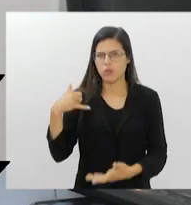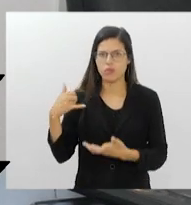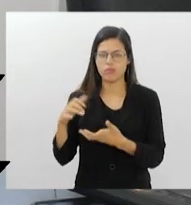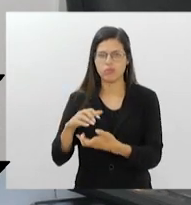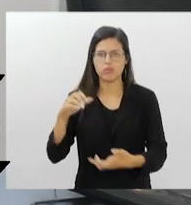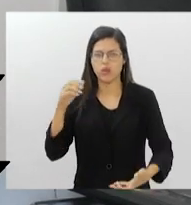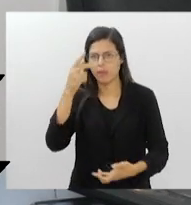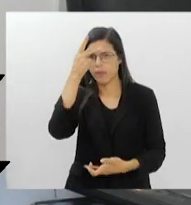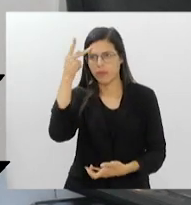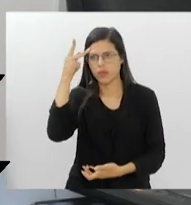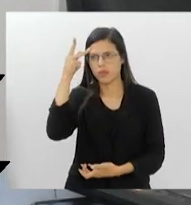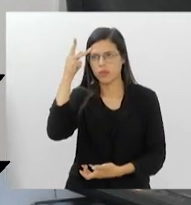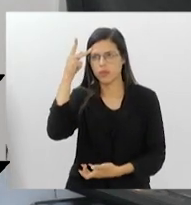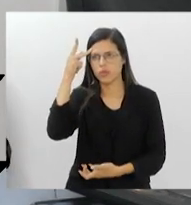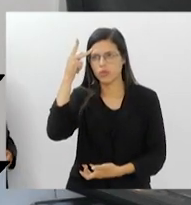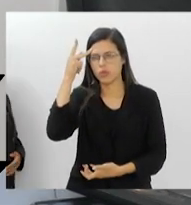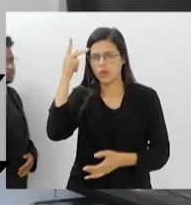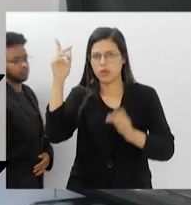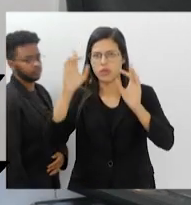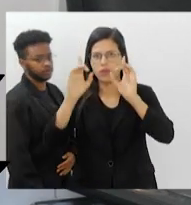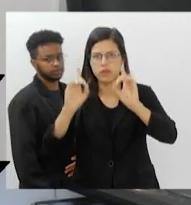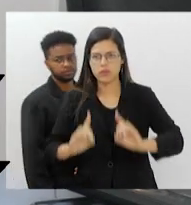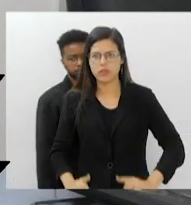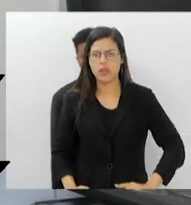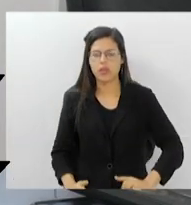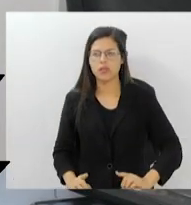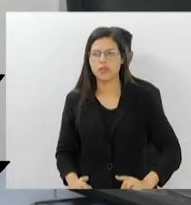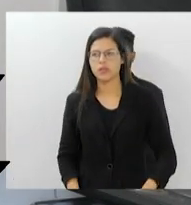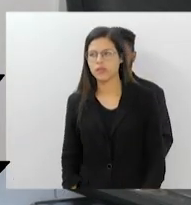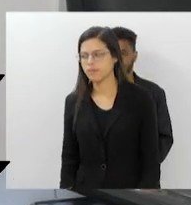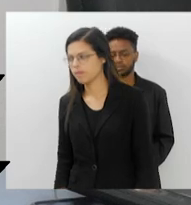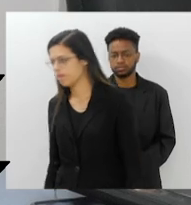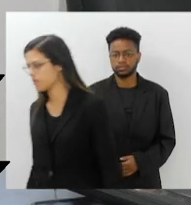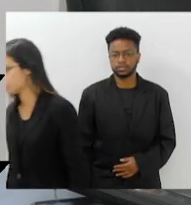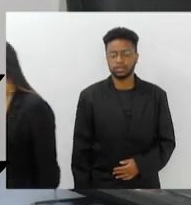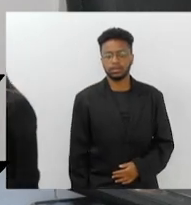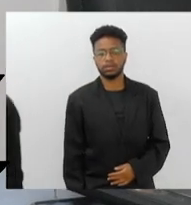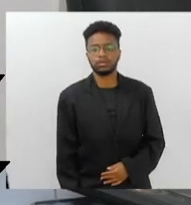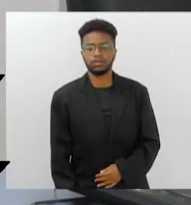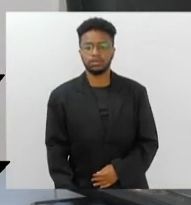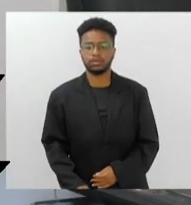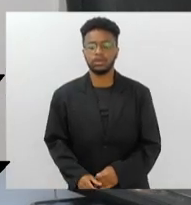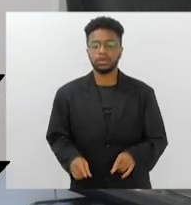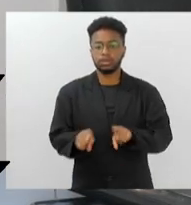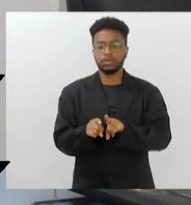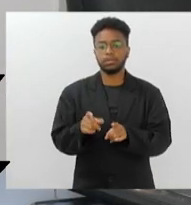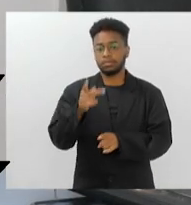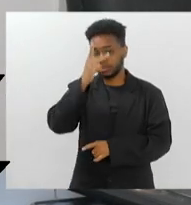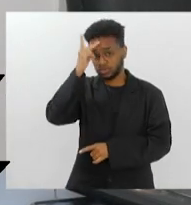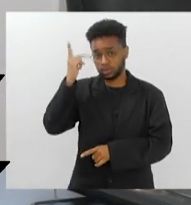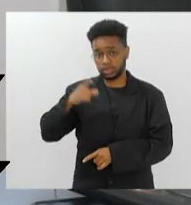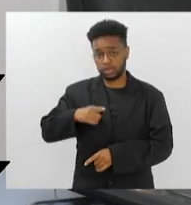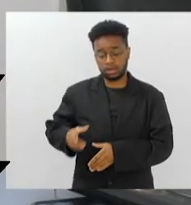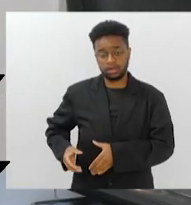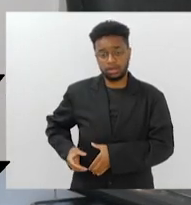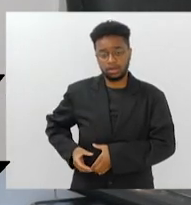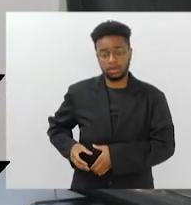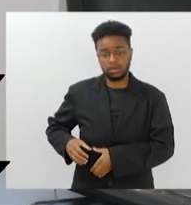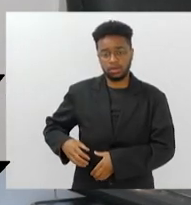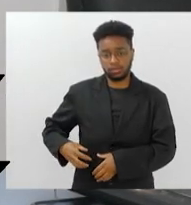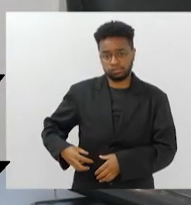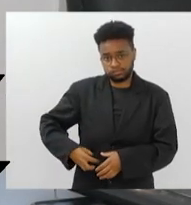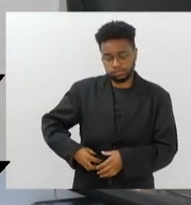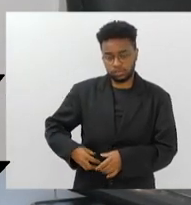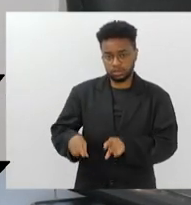pessas portadoras portadoras de deficiência pcd pessoas ostomizadas pessoas com câncer pessoas com doenças